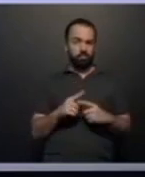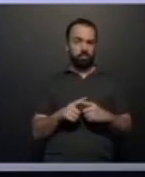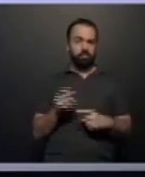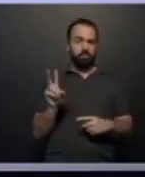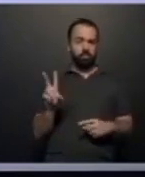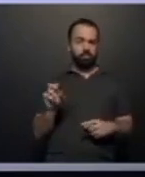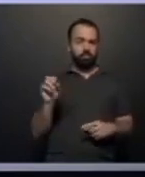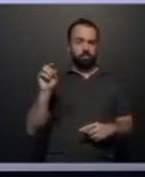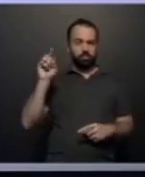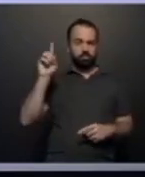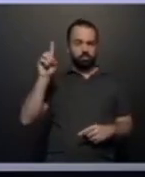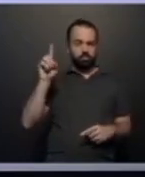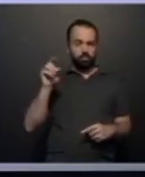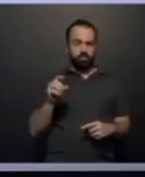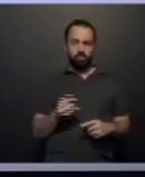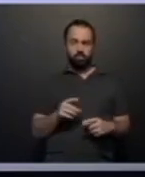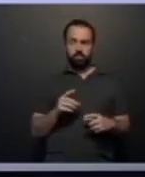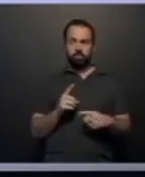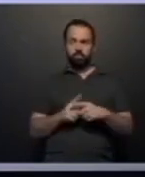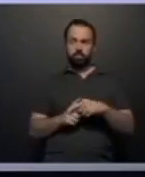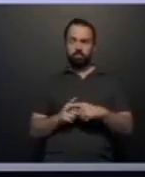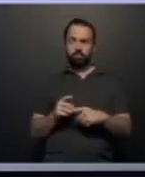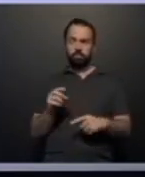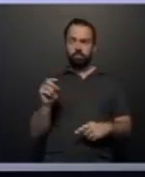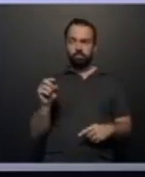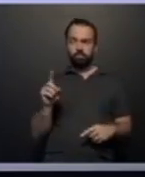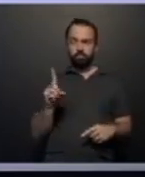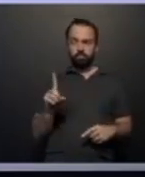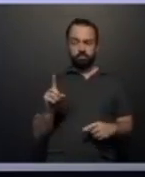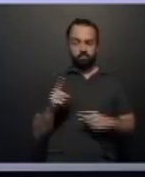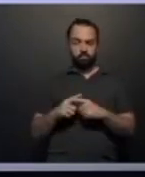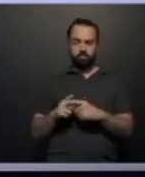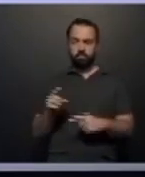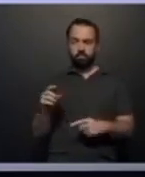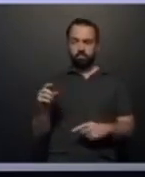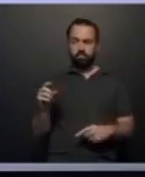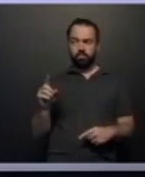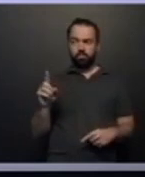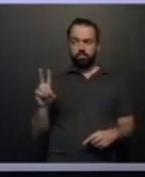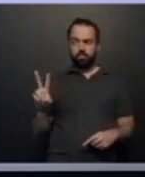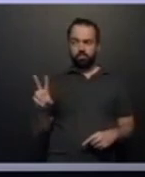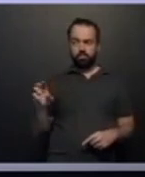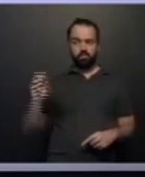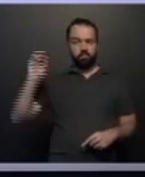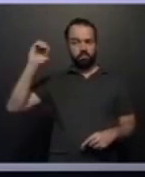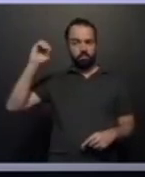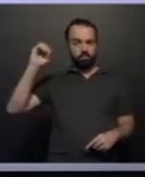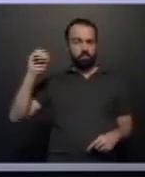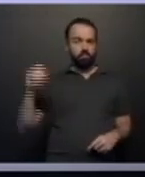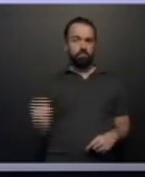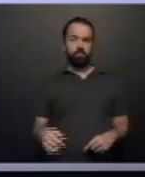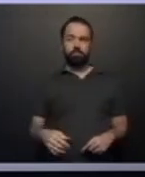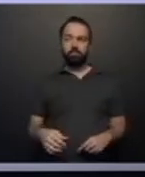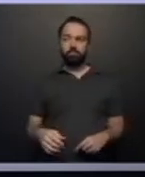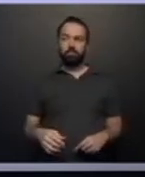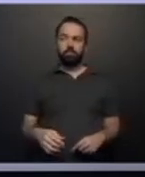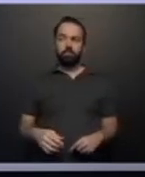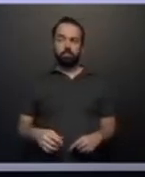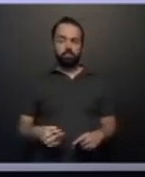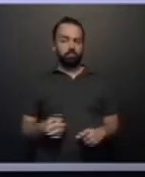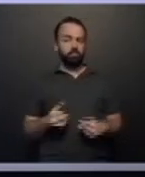elevado a 1, mais 1 vezes 2 elevado a 0. Da onde que vem esse 1? Esse 1 vem da